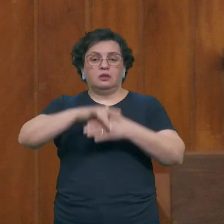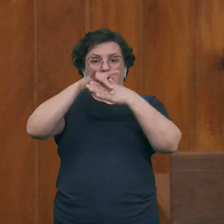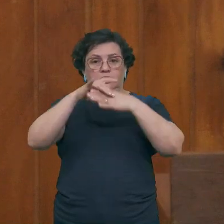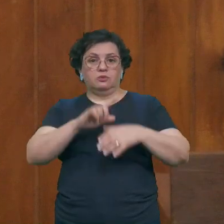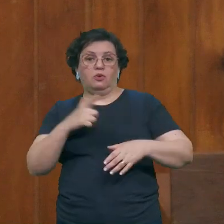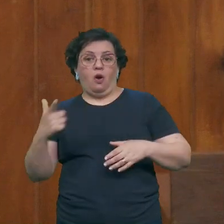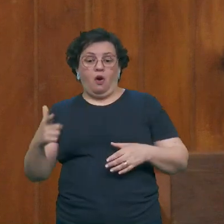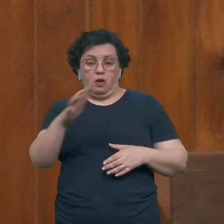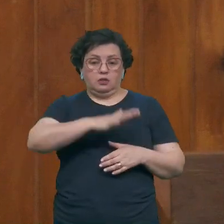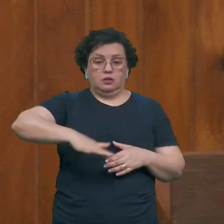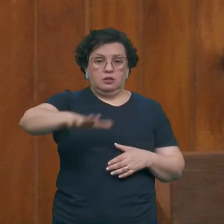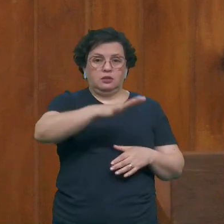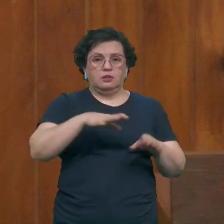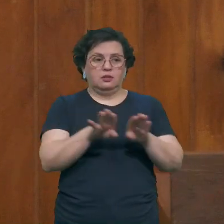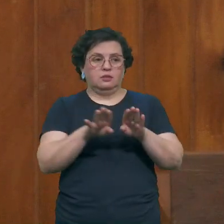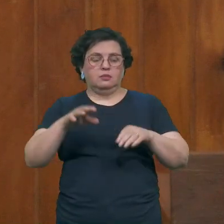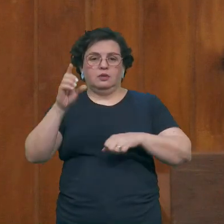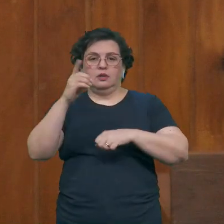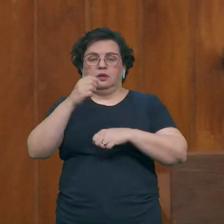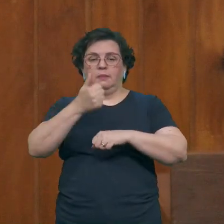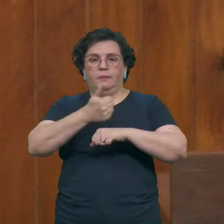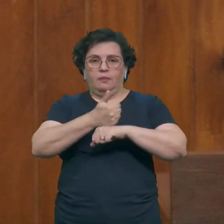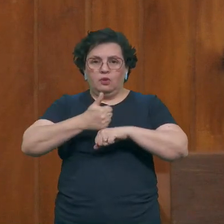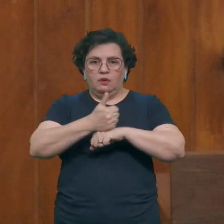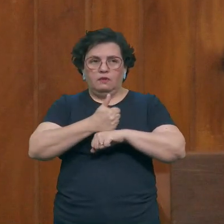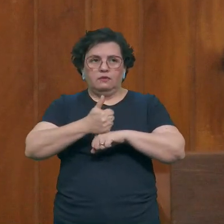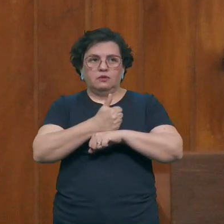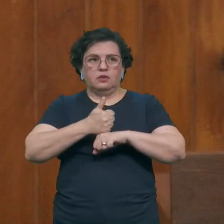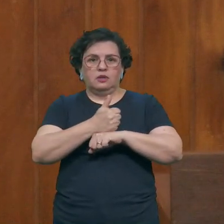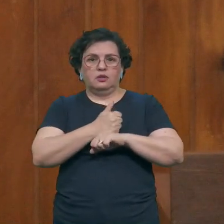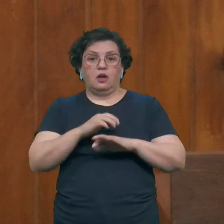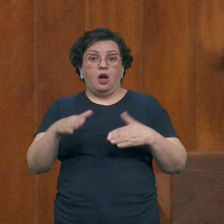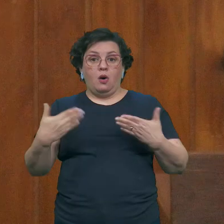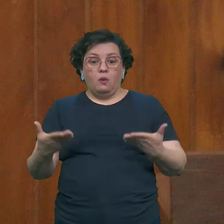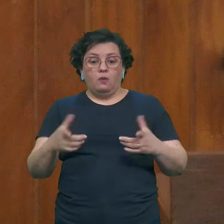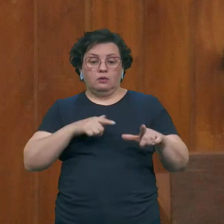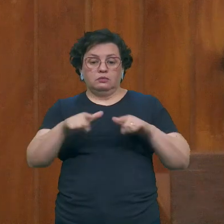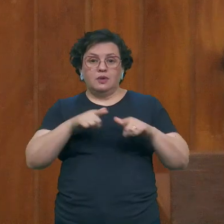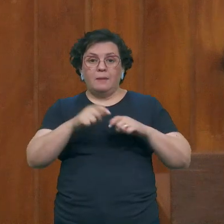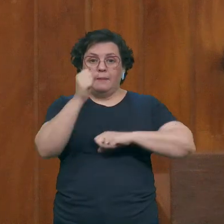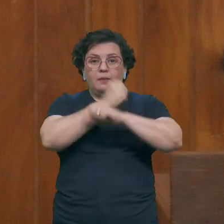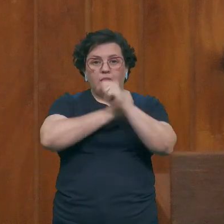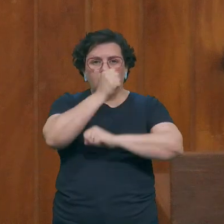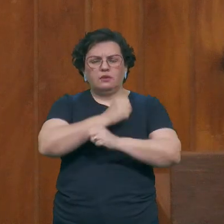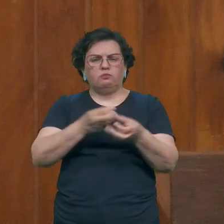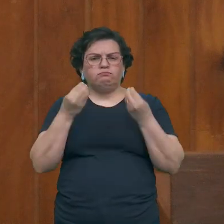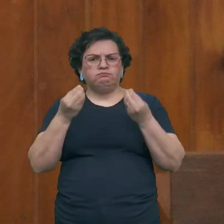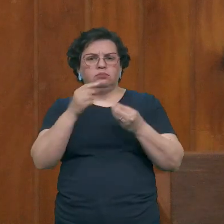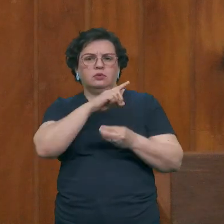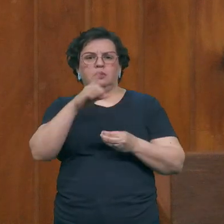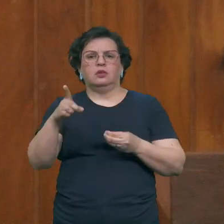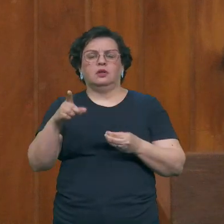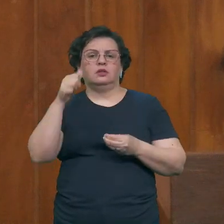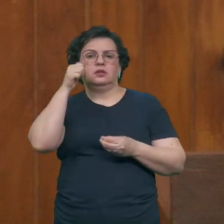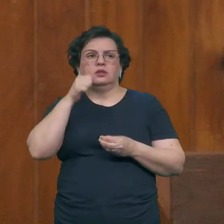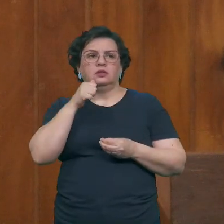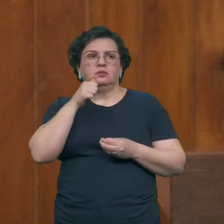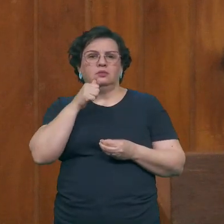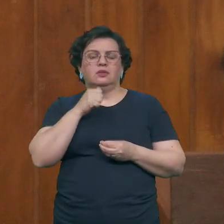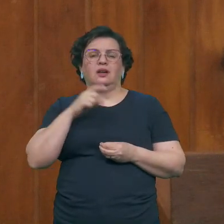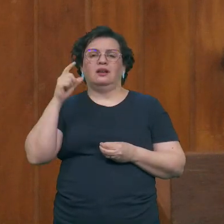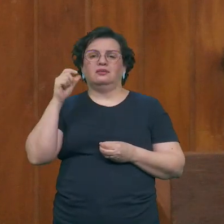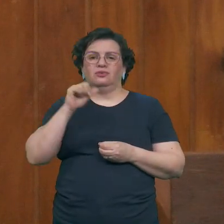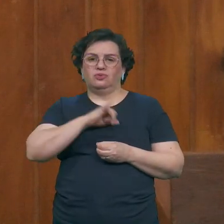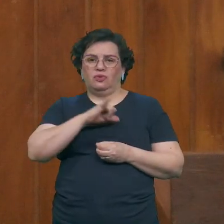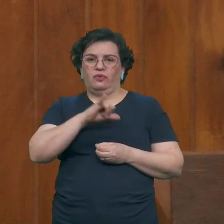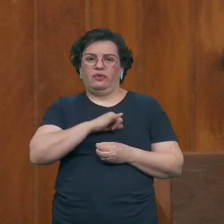também, profissionais, desde que nasce o chão de fábrica, quanto que essas mulheres não sofreram,